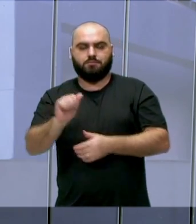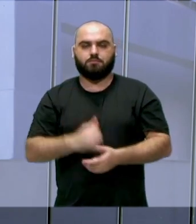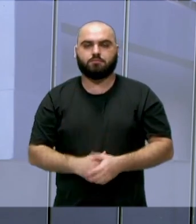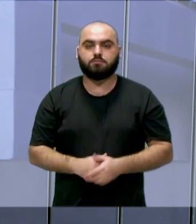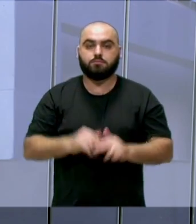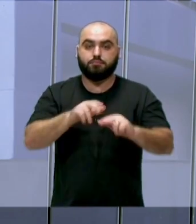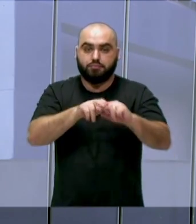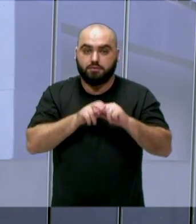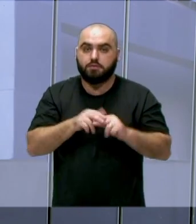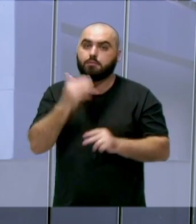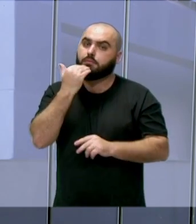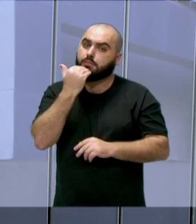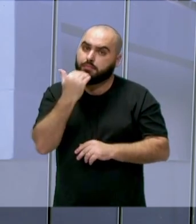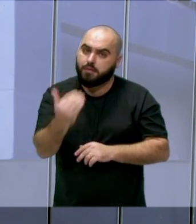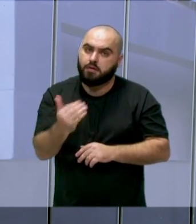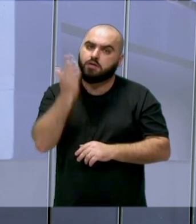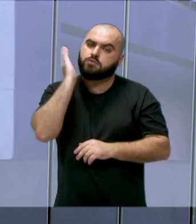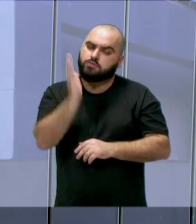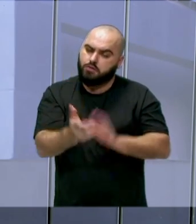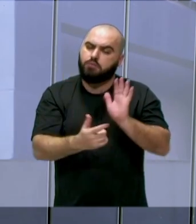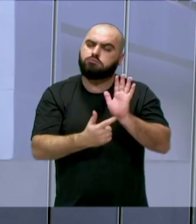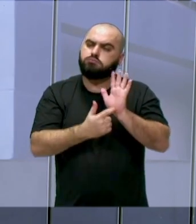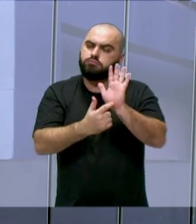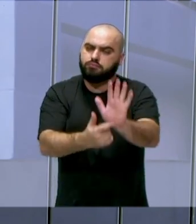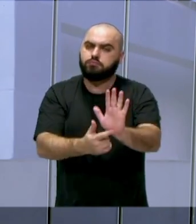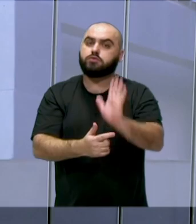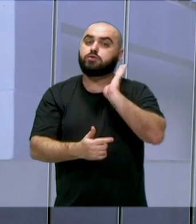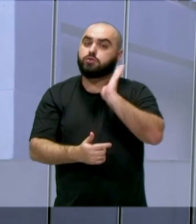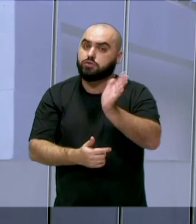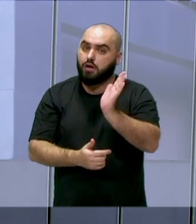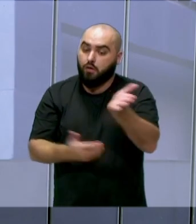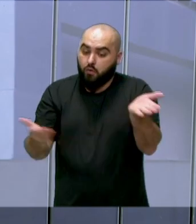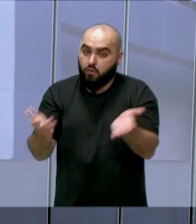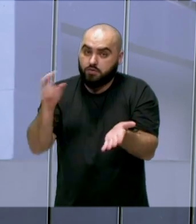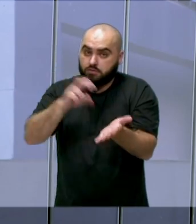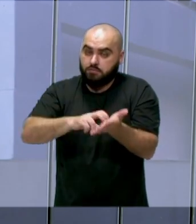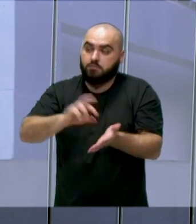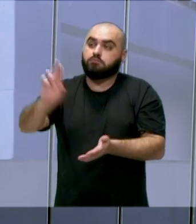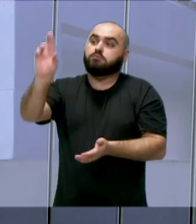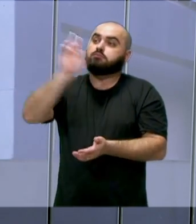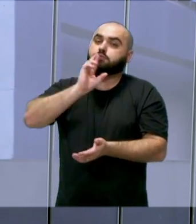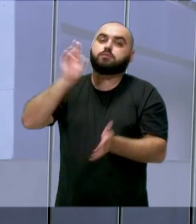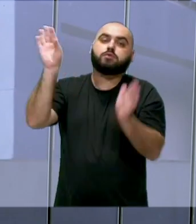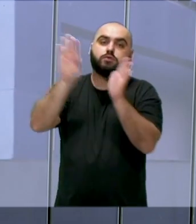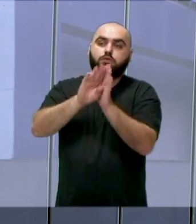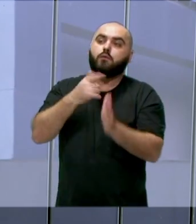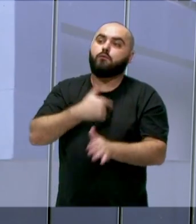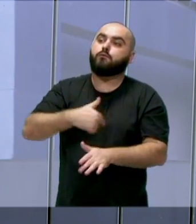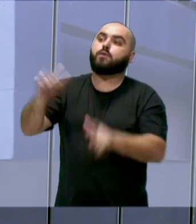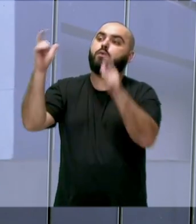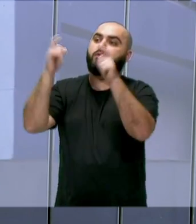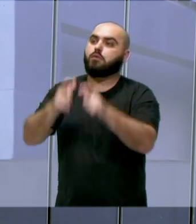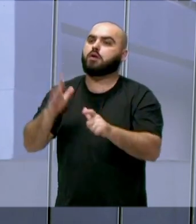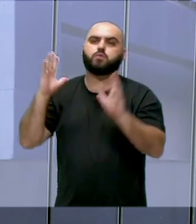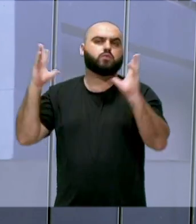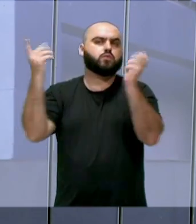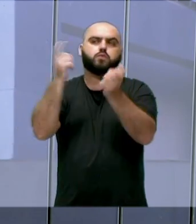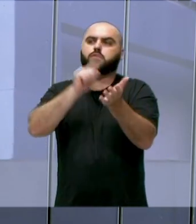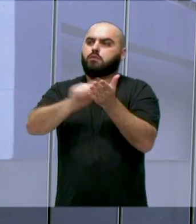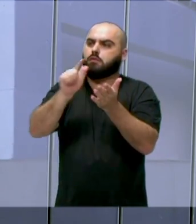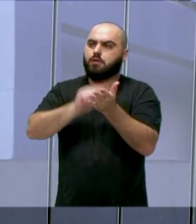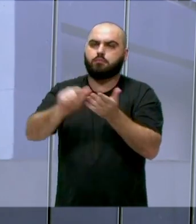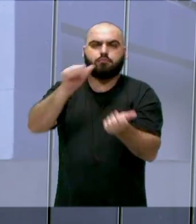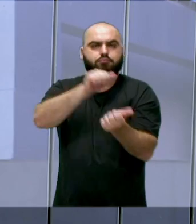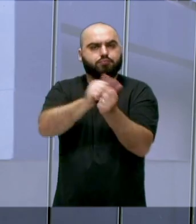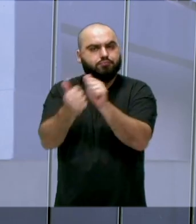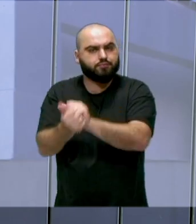gente pede, a gente fez uma indicação, já foi, hoje de manhã já tive uma resposta, eu estive no local, já está tudo limpo, já está tudo